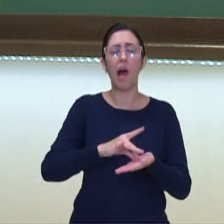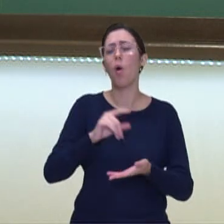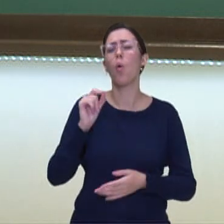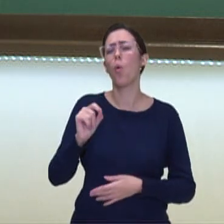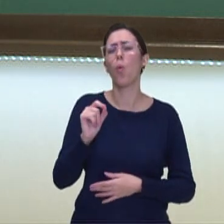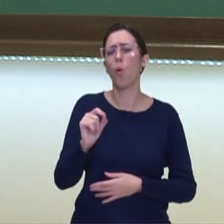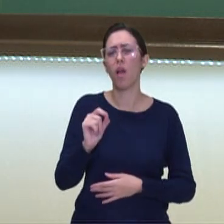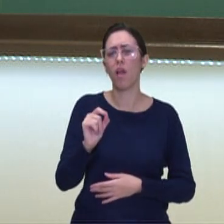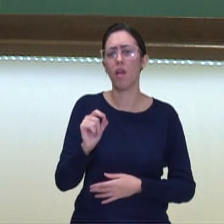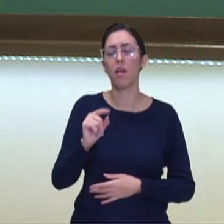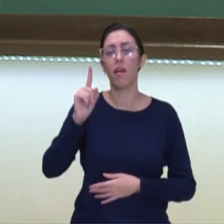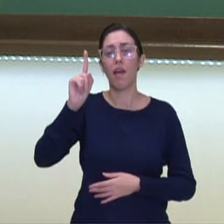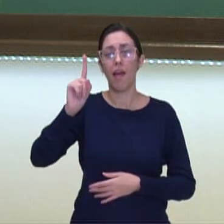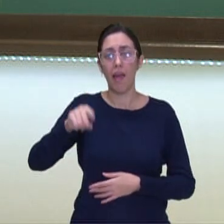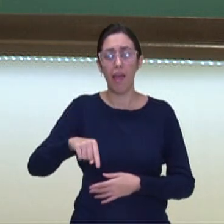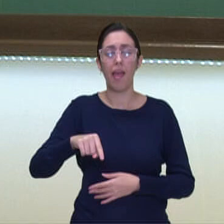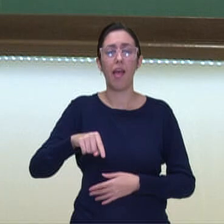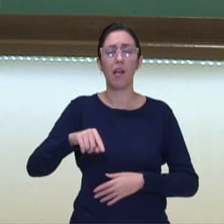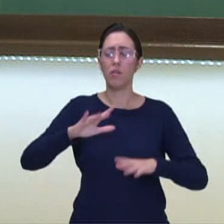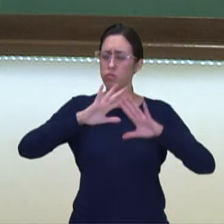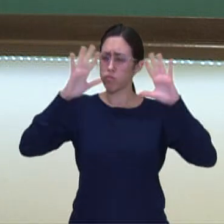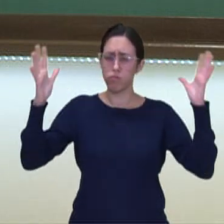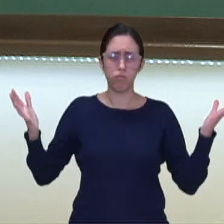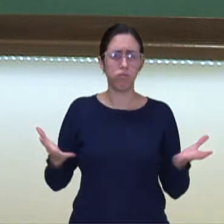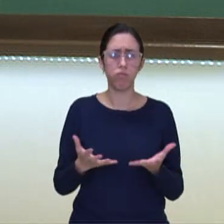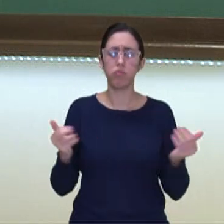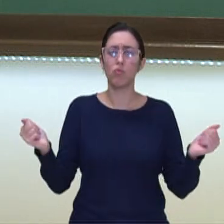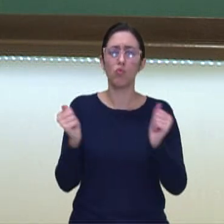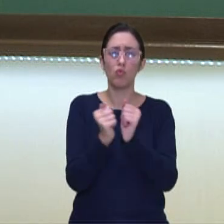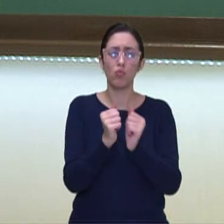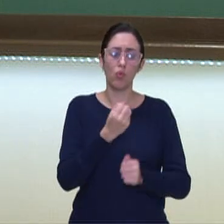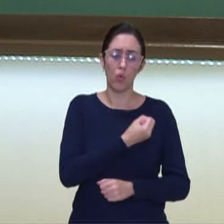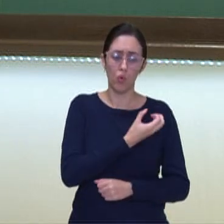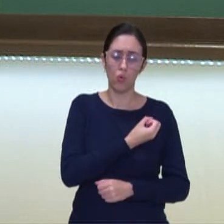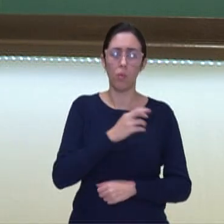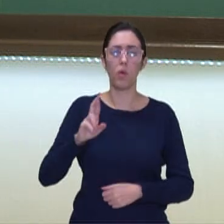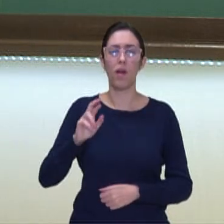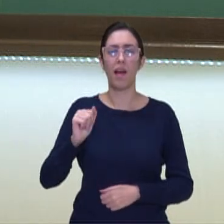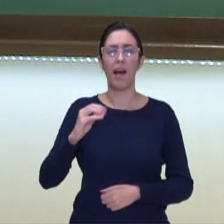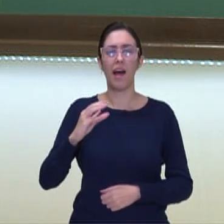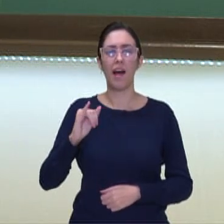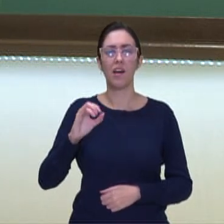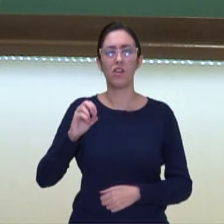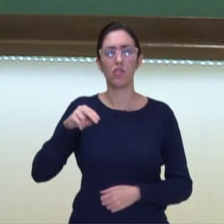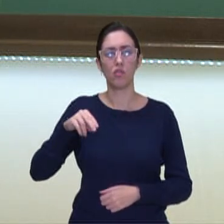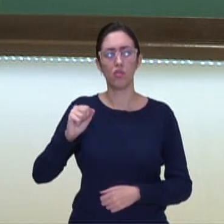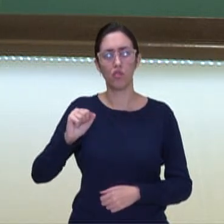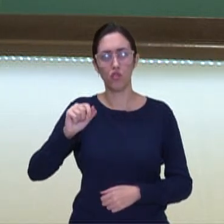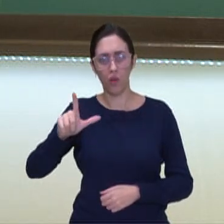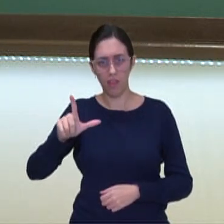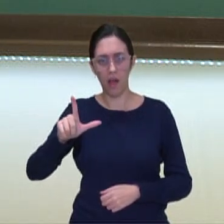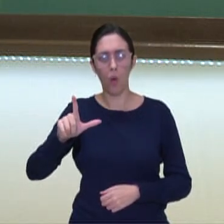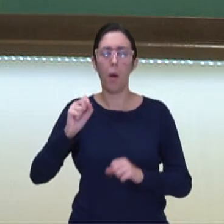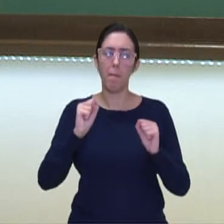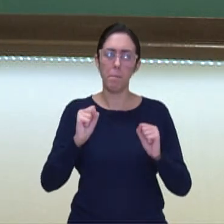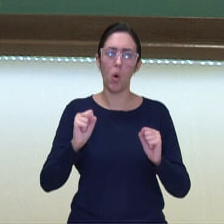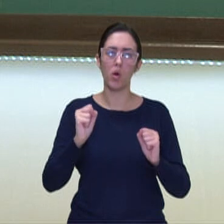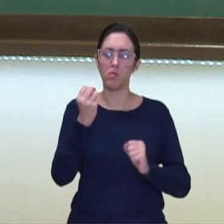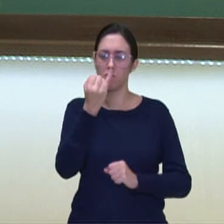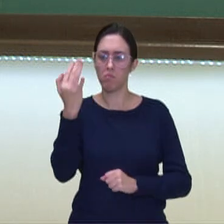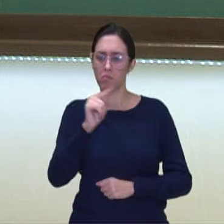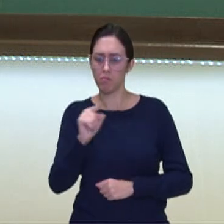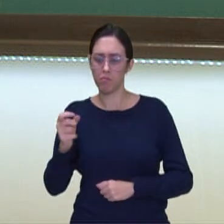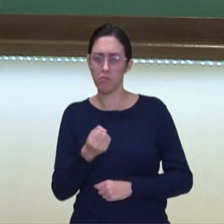quê? Os números reais é um grande conjunto em que aparecem os números racionais, que são os números que podem ser escritos na forma de fração, e os